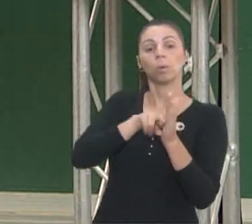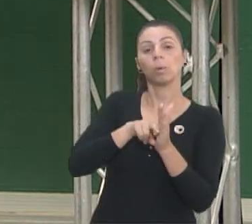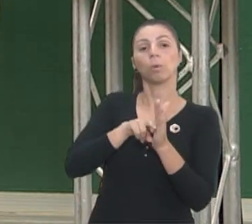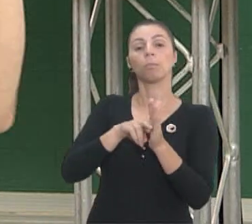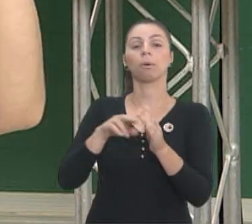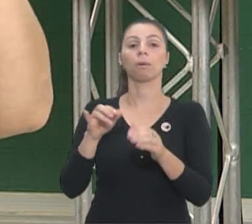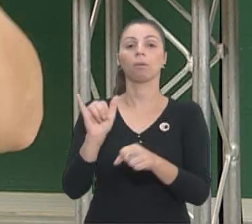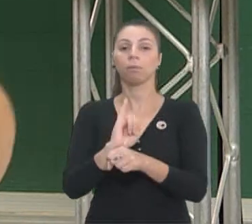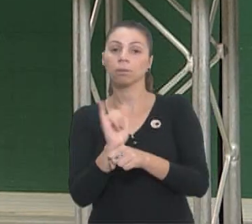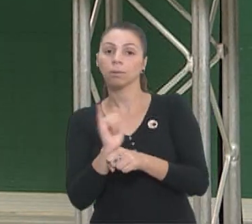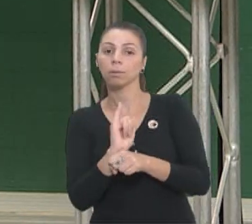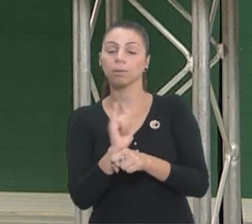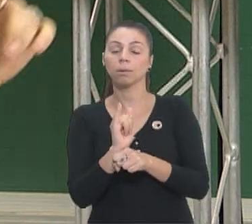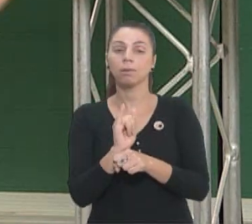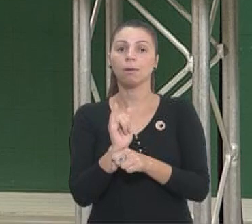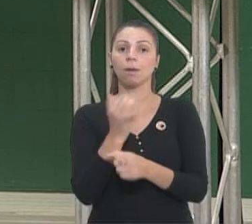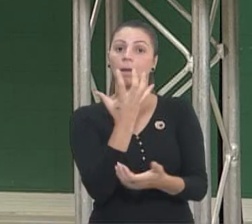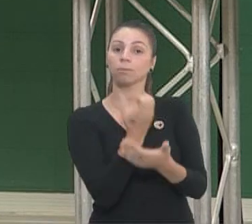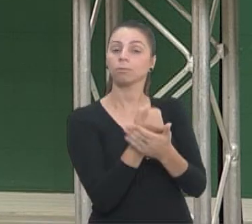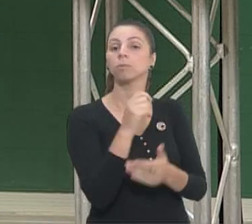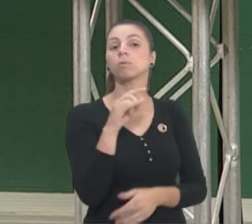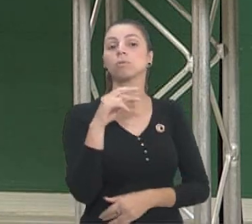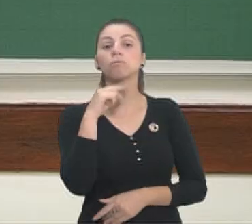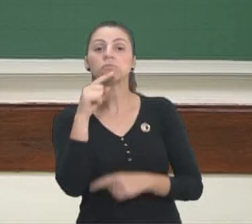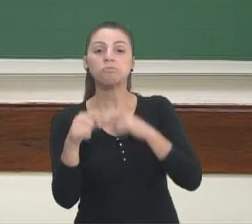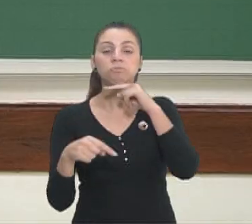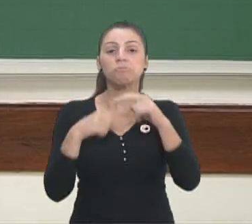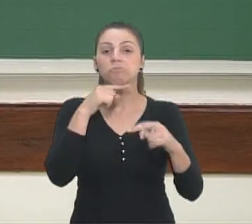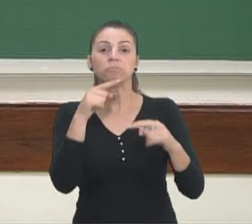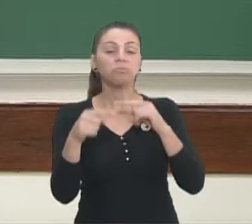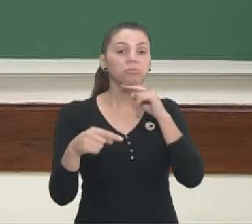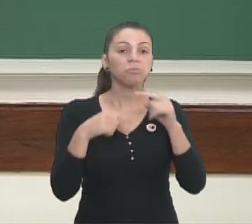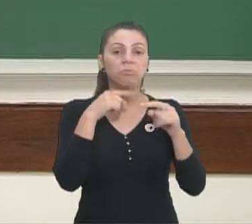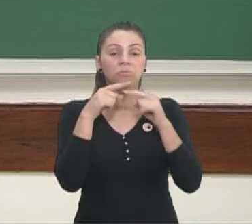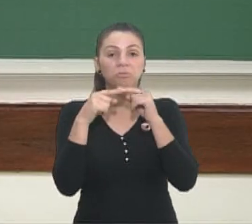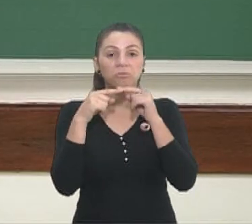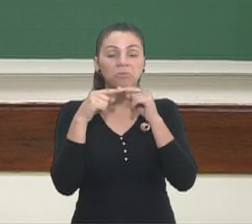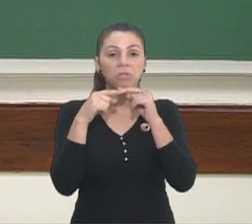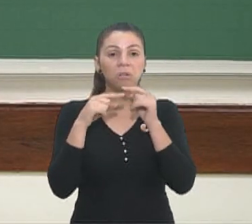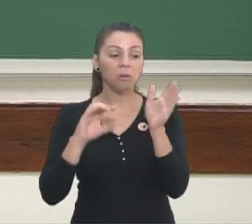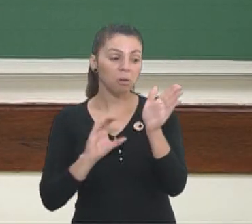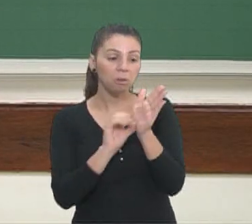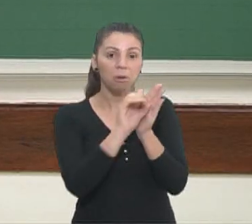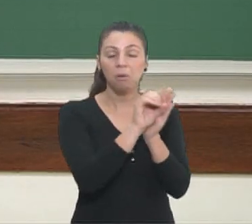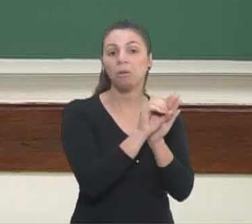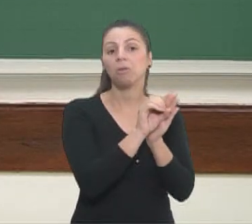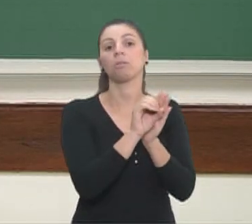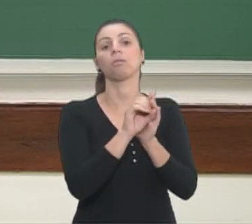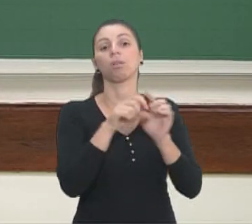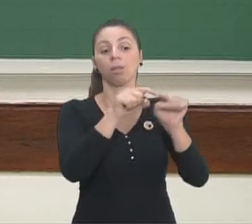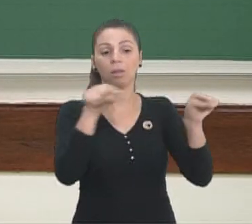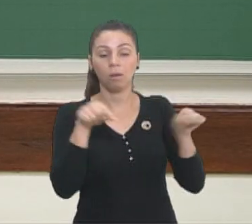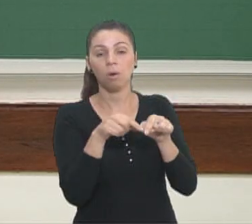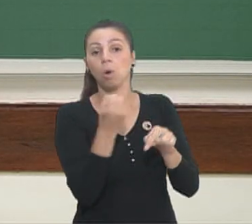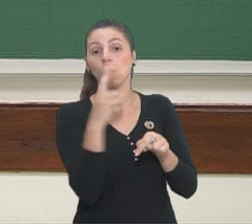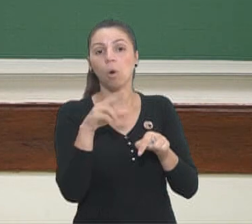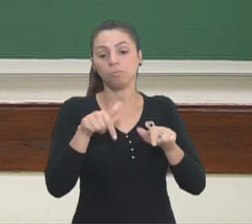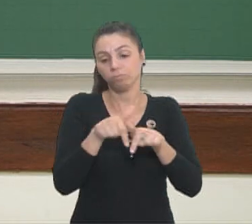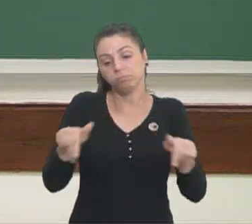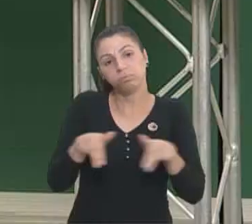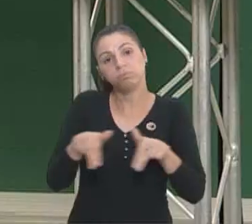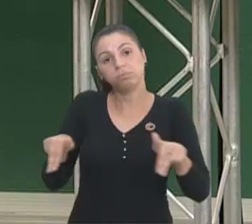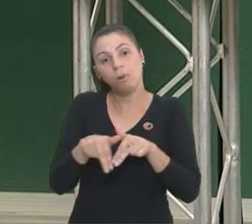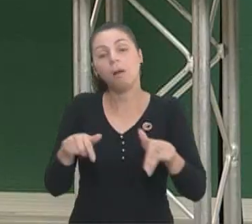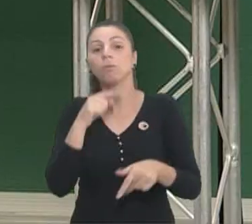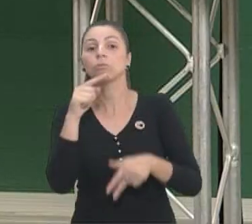anote as suas dúvidas e relate no canal do Google Sala ou Classroom as suas dúvidas para tirar com o